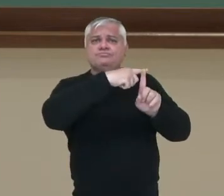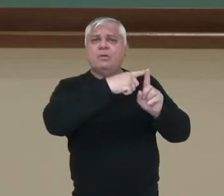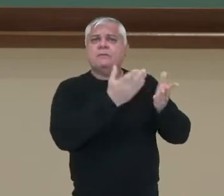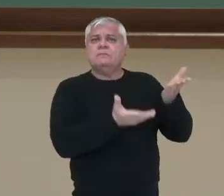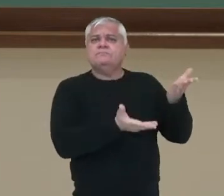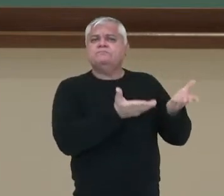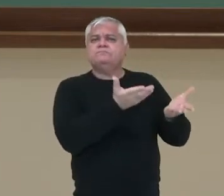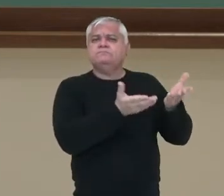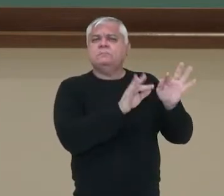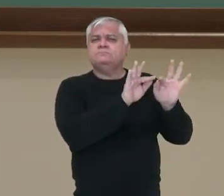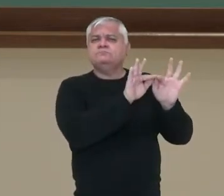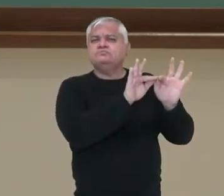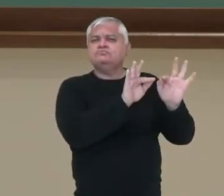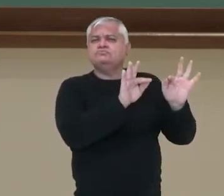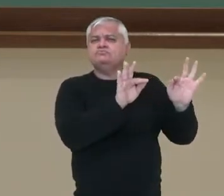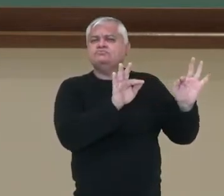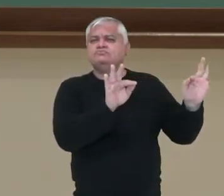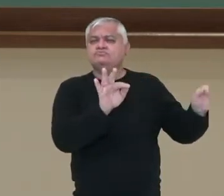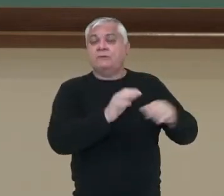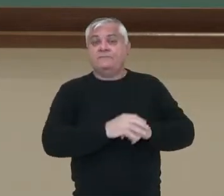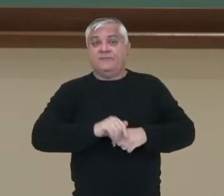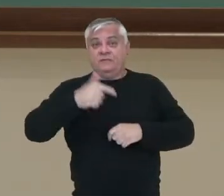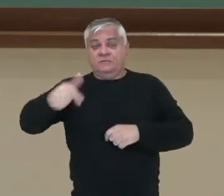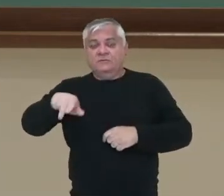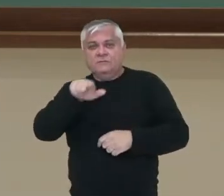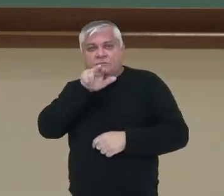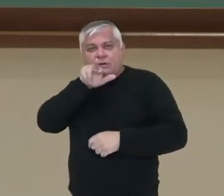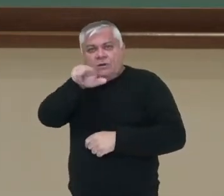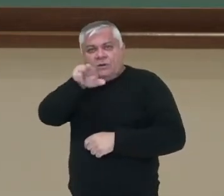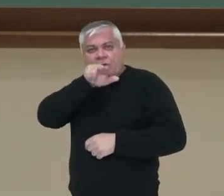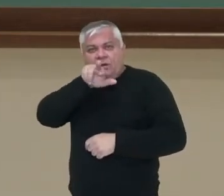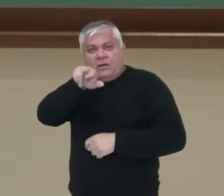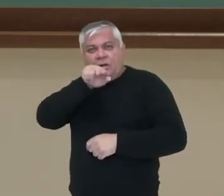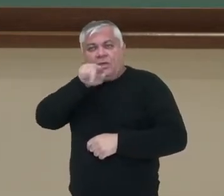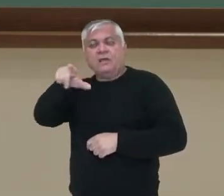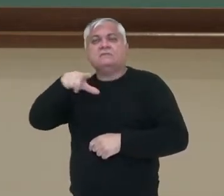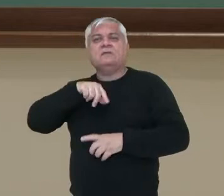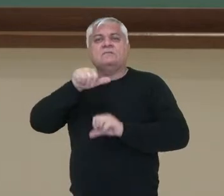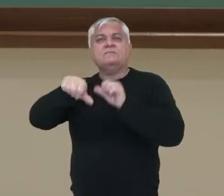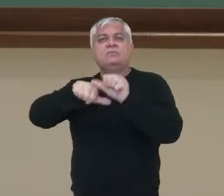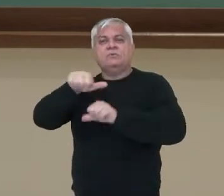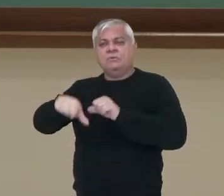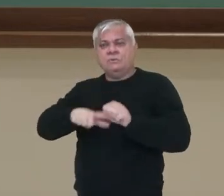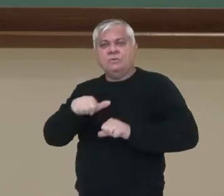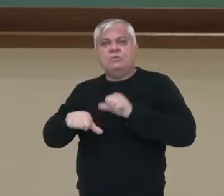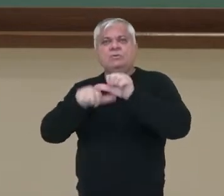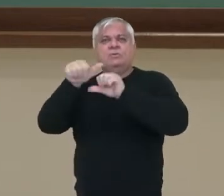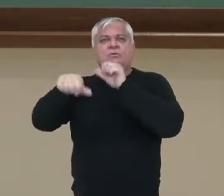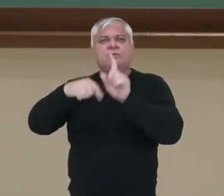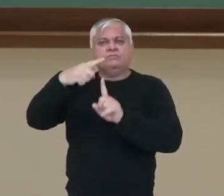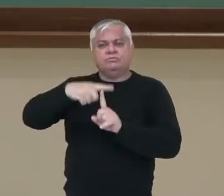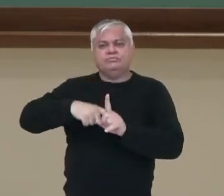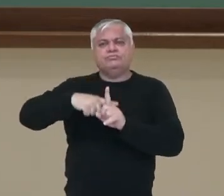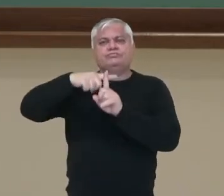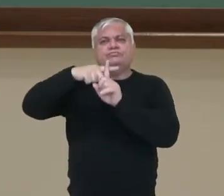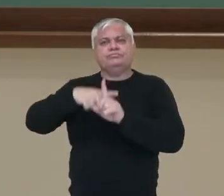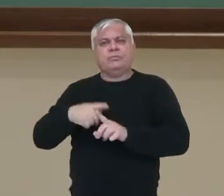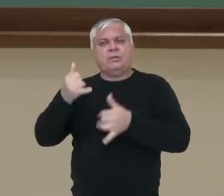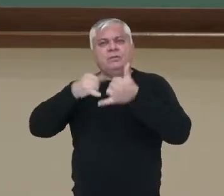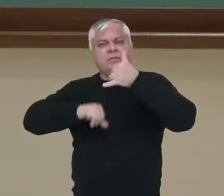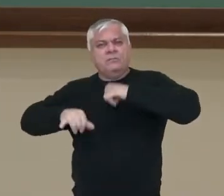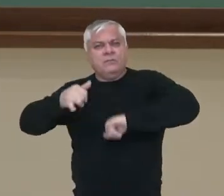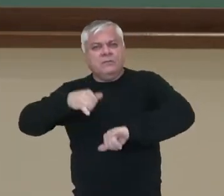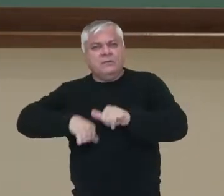temperatura constante. No segundo gráfico está mostrando a variação de metabolismo, que são aquelas reações químicas que acontecem no corpo,